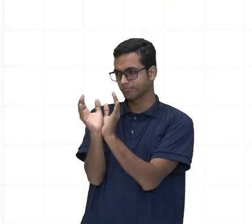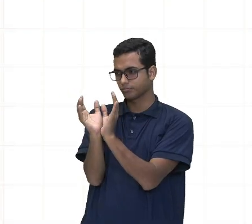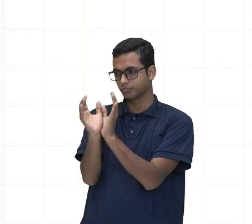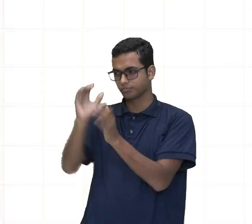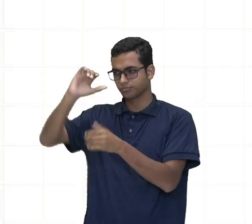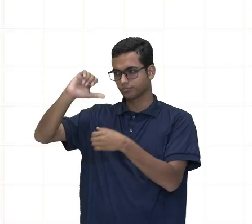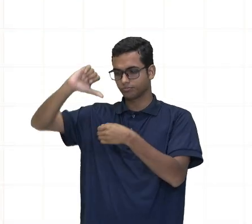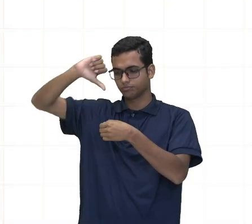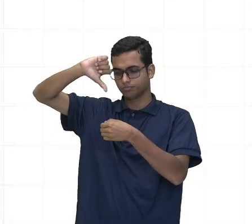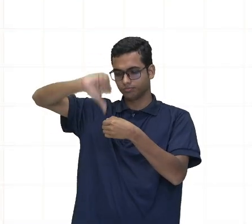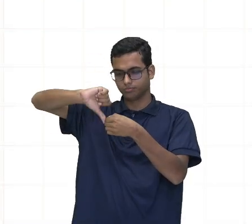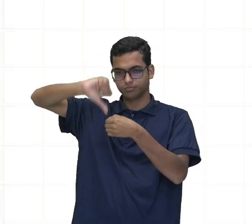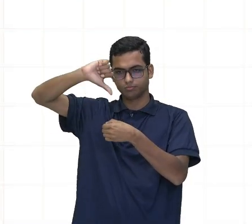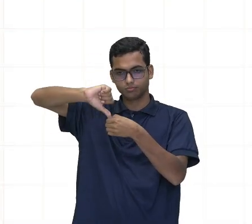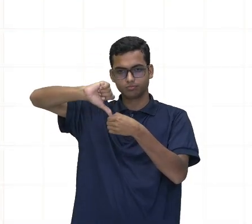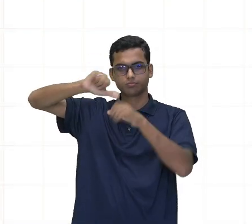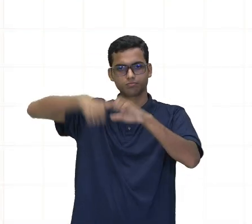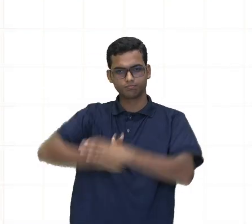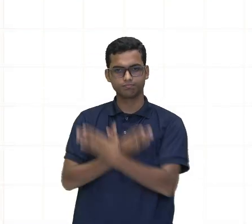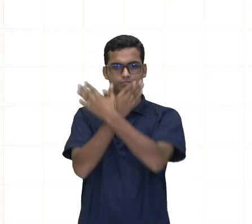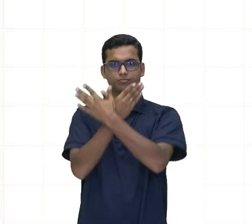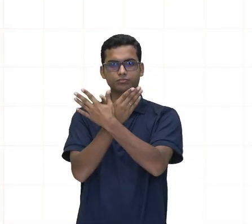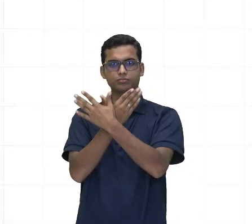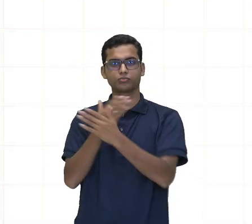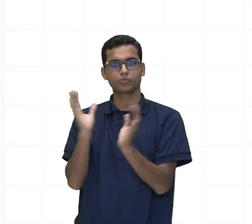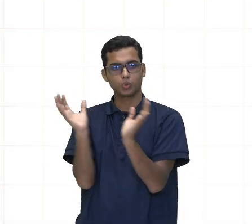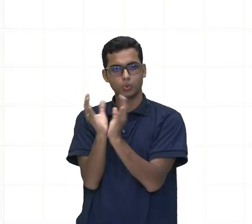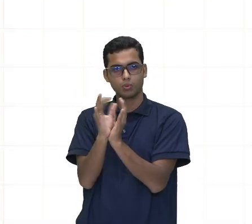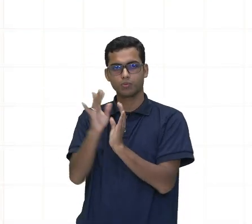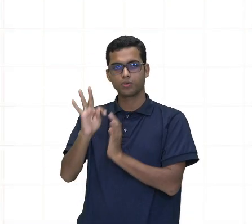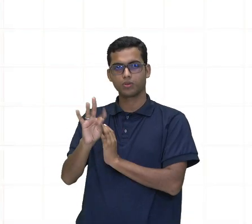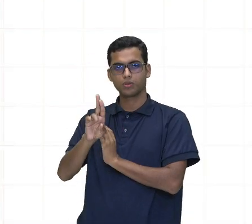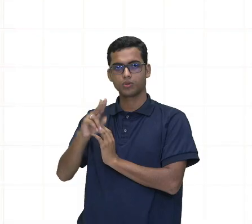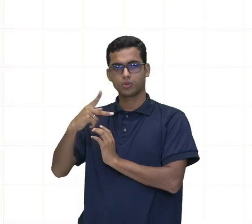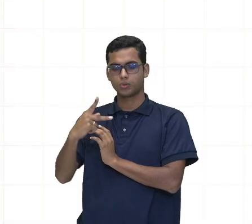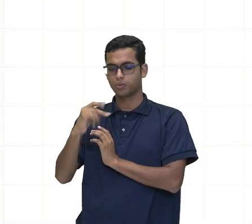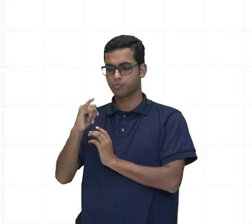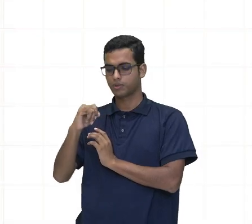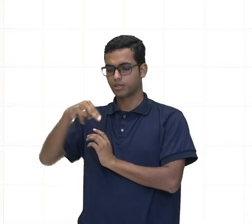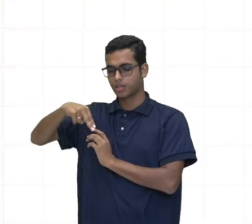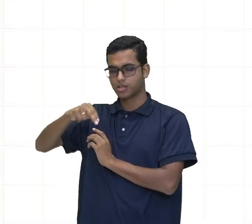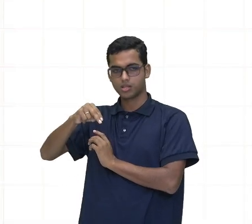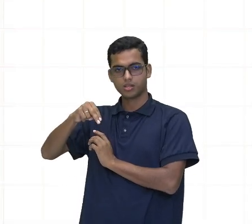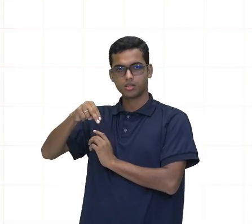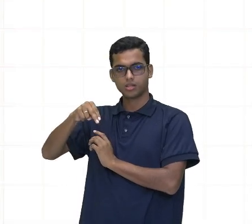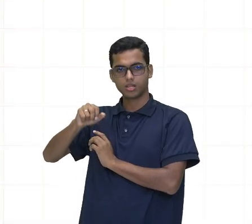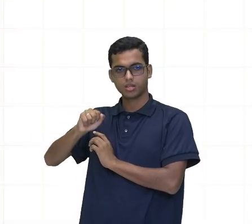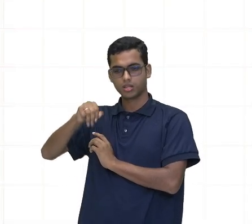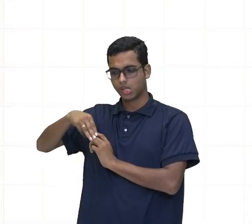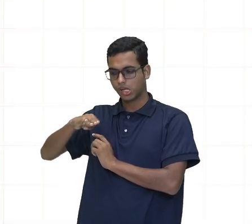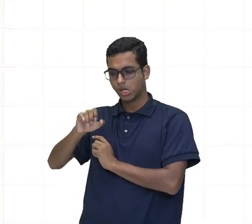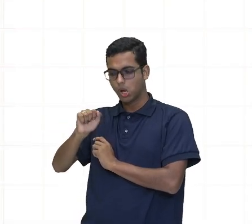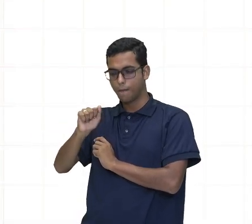de antropofagismo. De acordo com a historiografia, esse ritual ele fazia parte também de